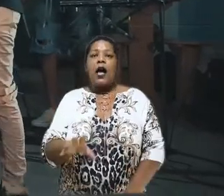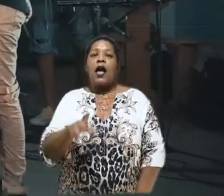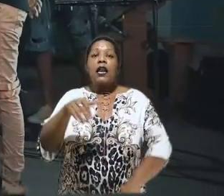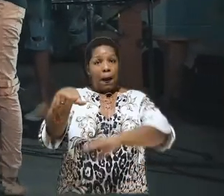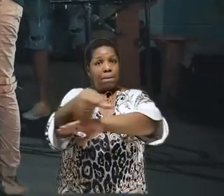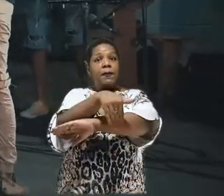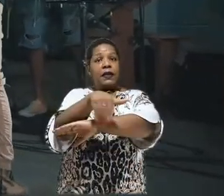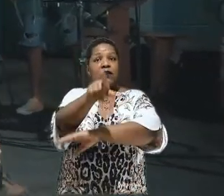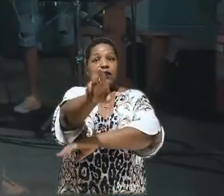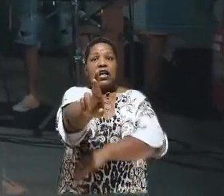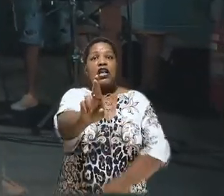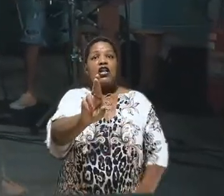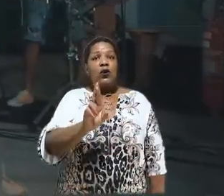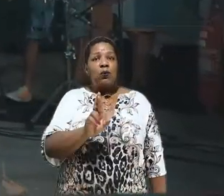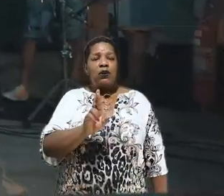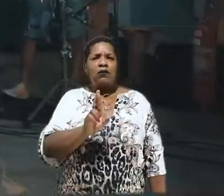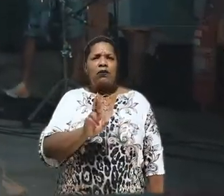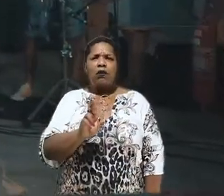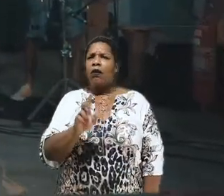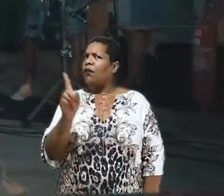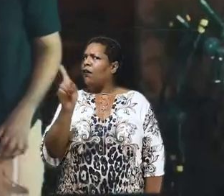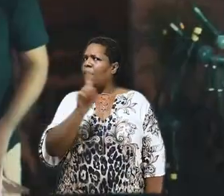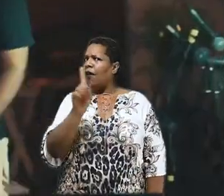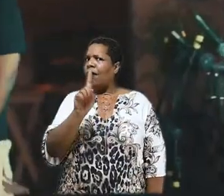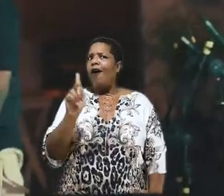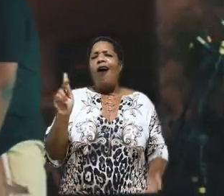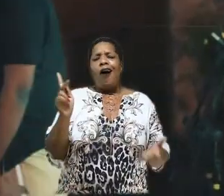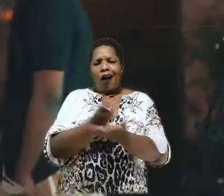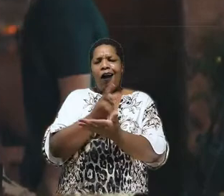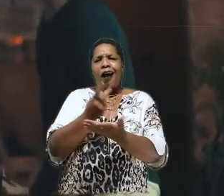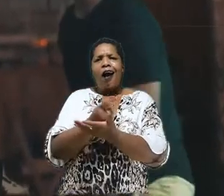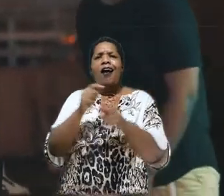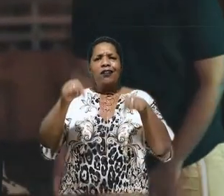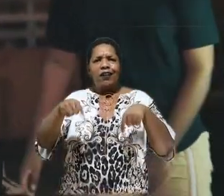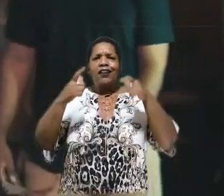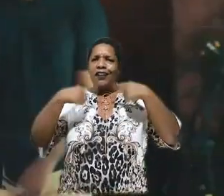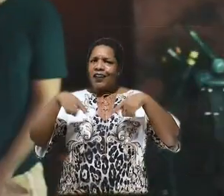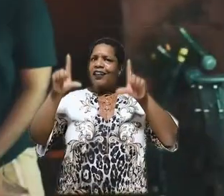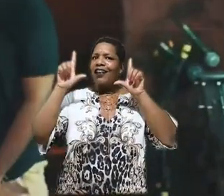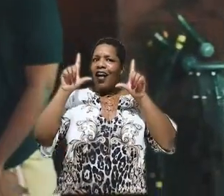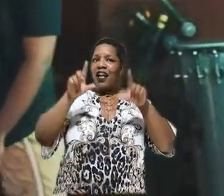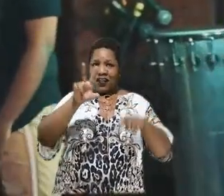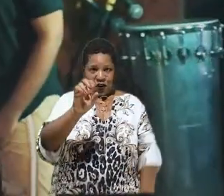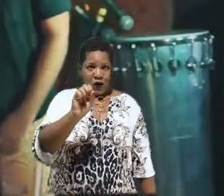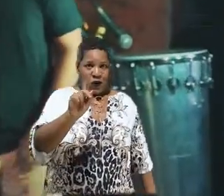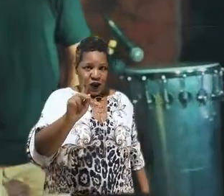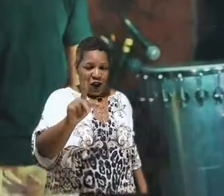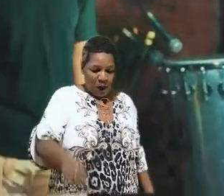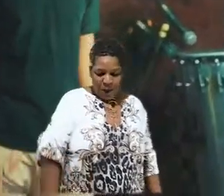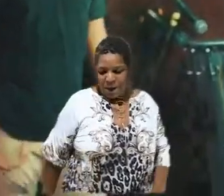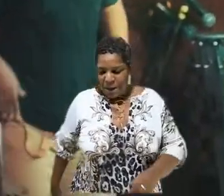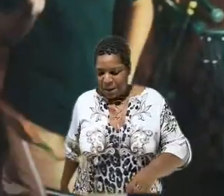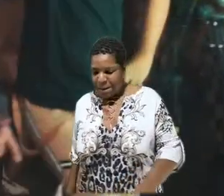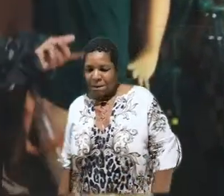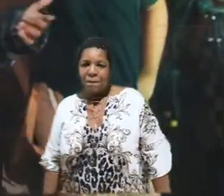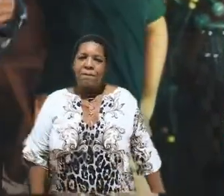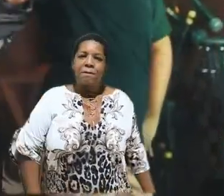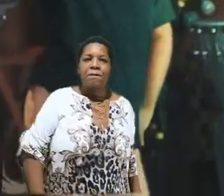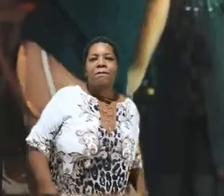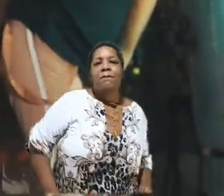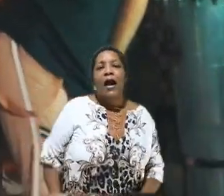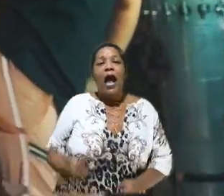vocês respondem bem nos comentários aí beleza e